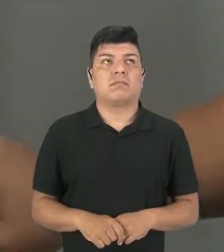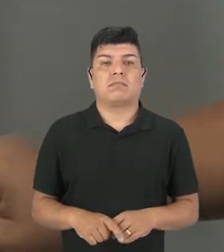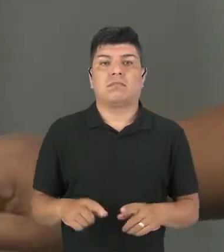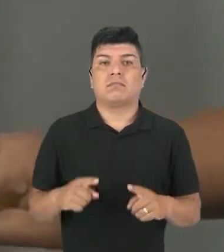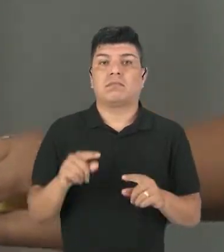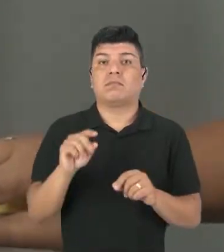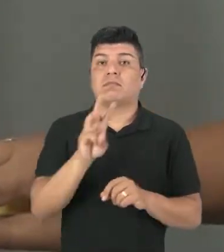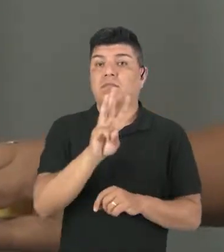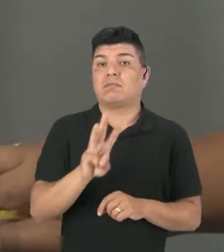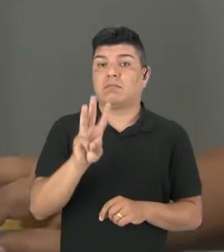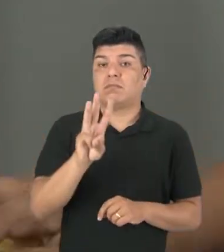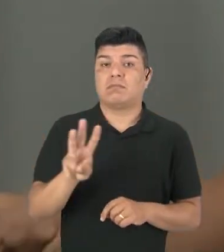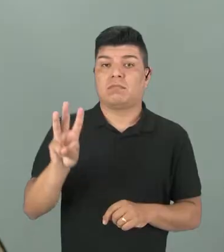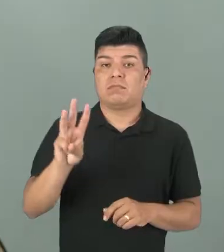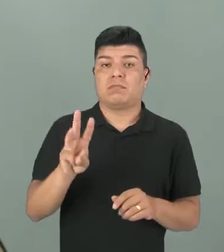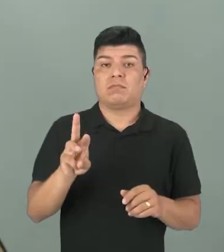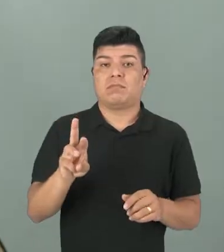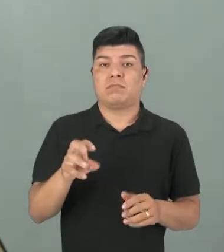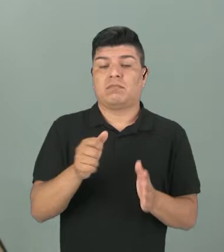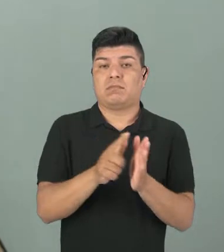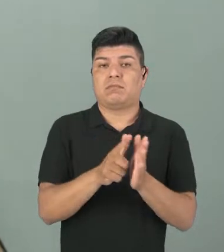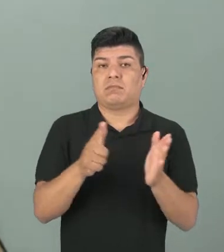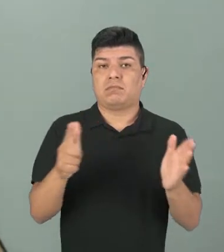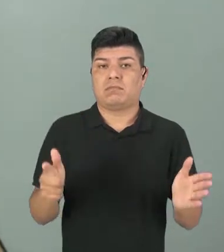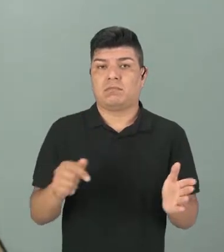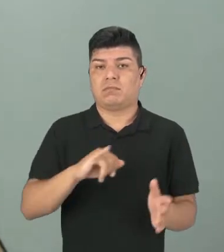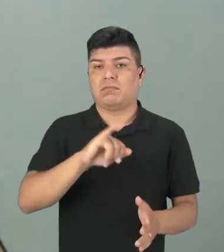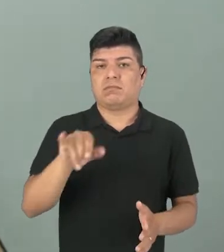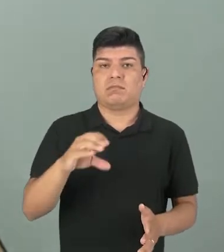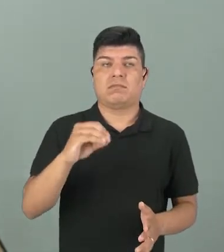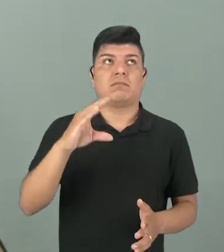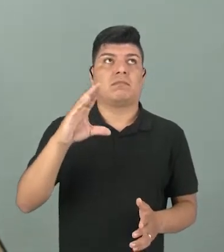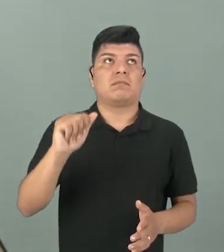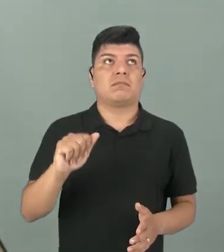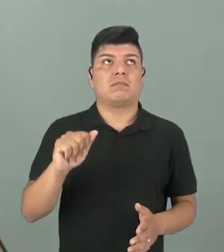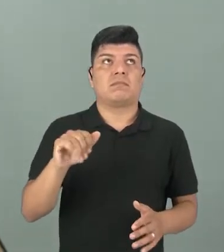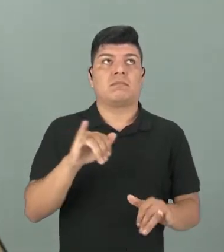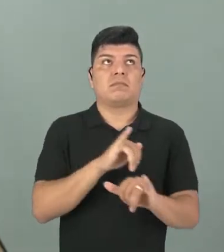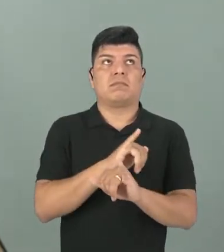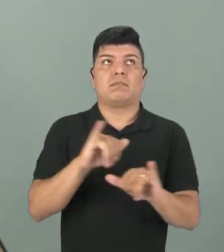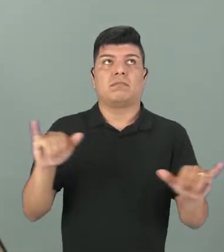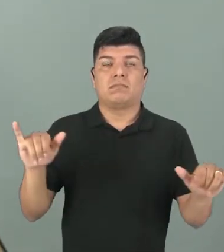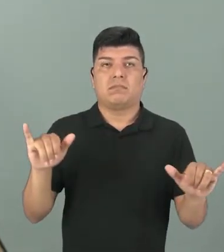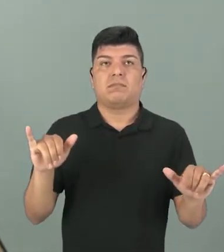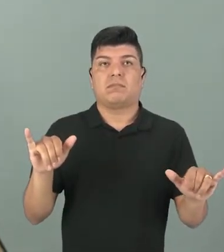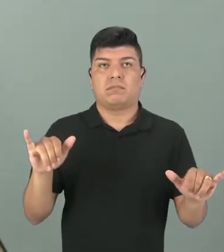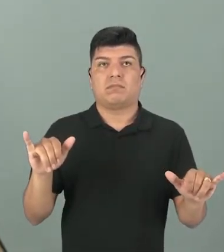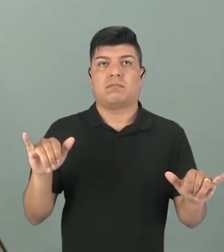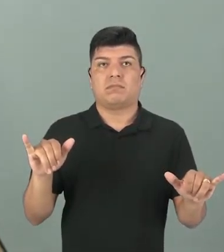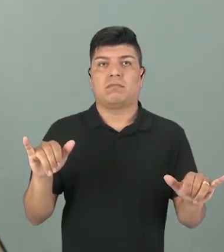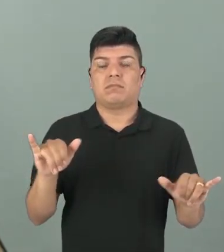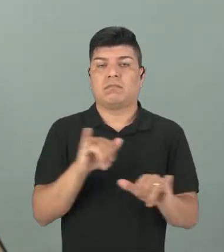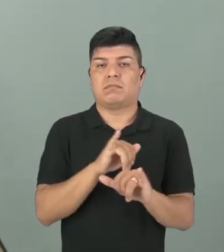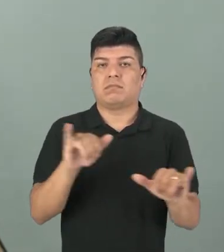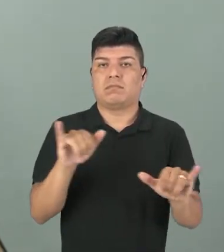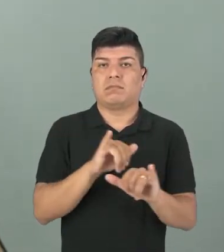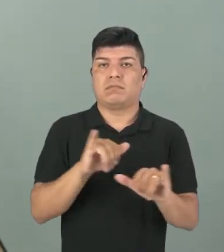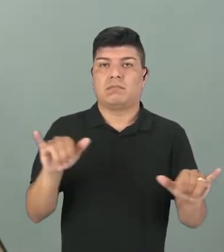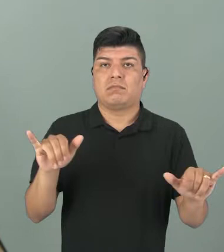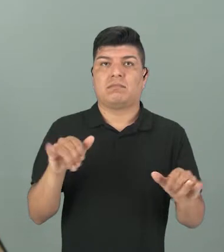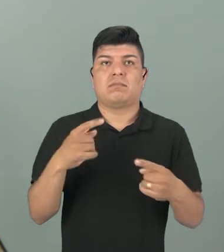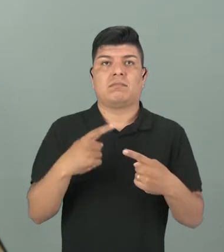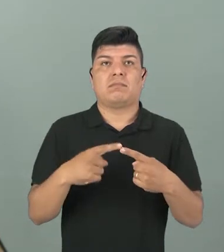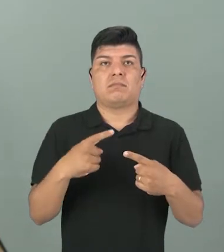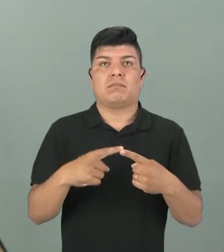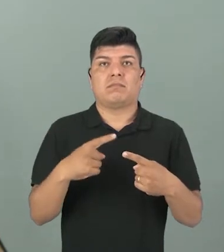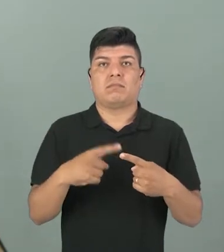Fonte, Jornal Joca. Então, essa é uma notícia e é uma parte da notícia, porque é